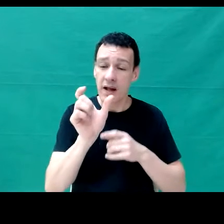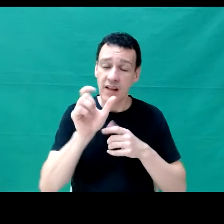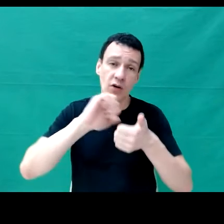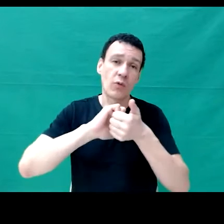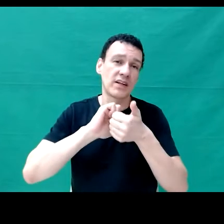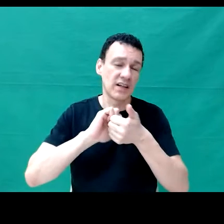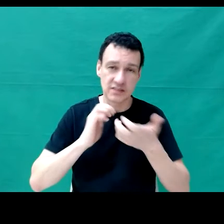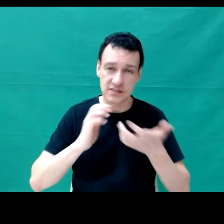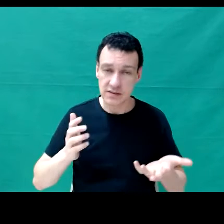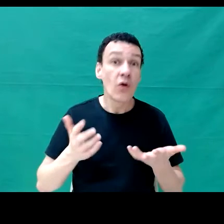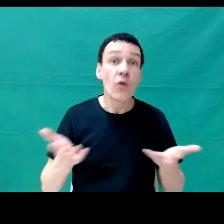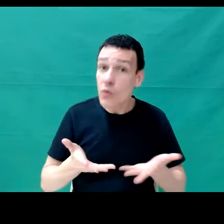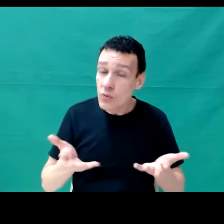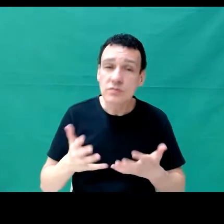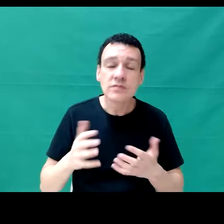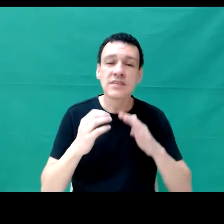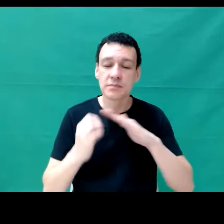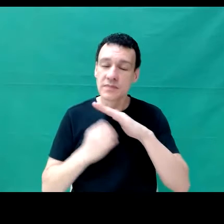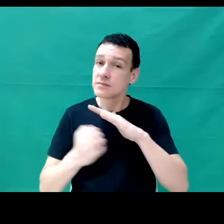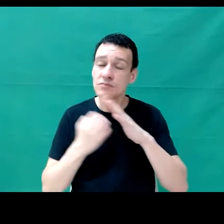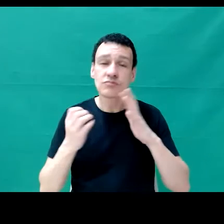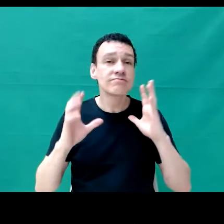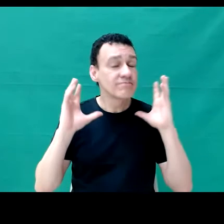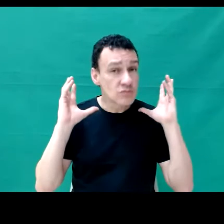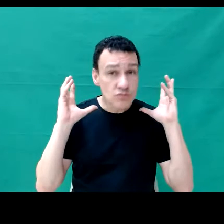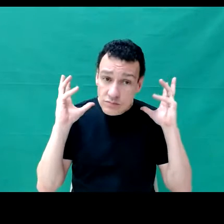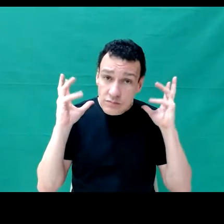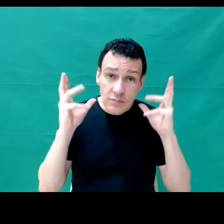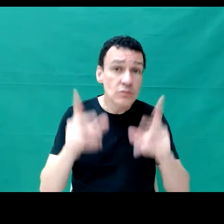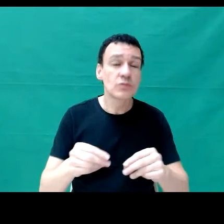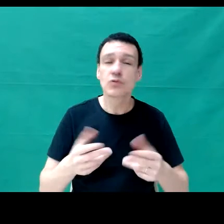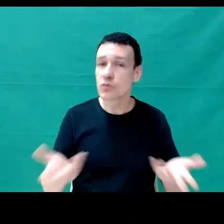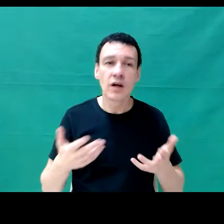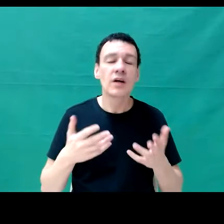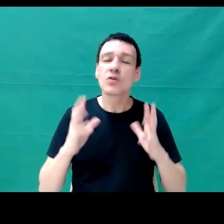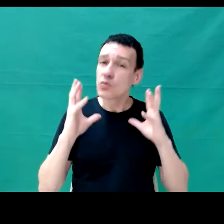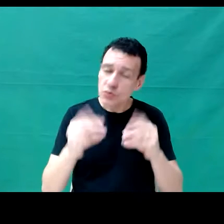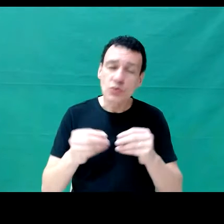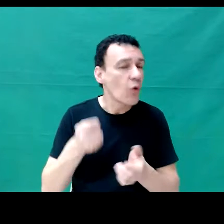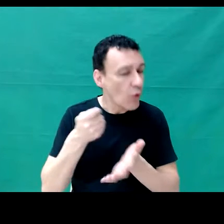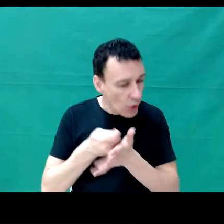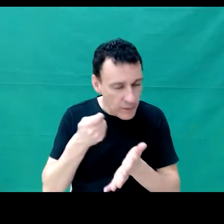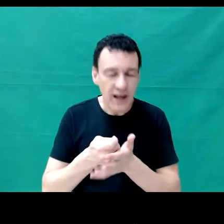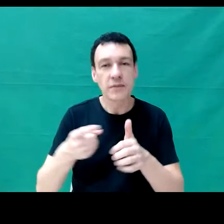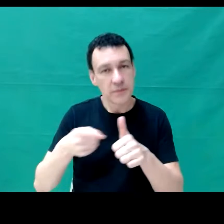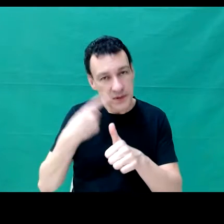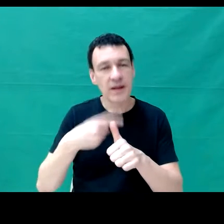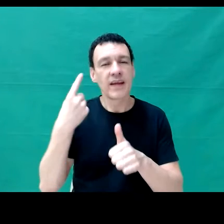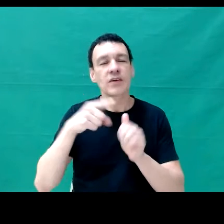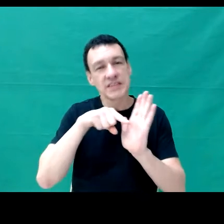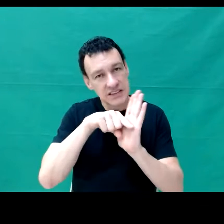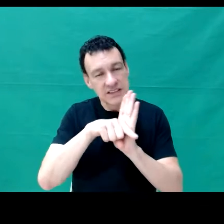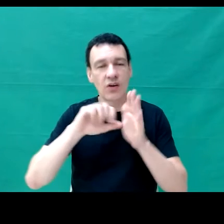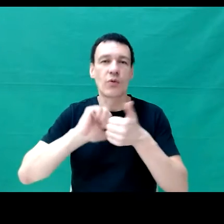Hoje nenhuma empresa, nenhum produto que é vendido, hoje é vendido sem qualidade. Tem